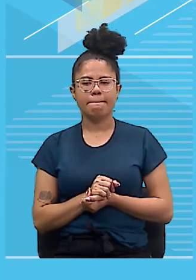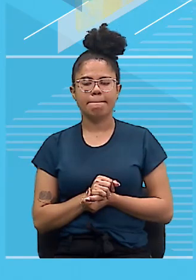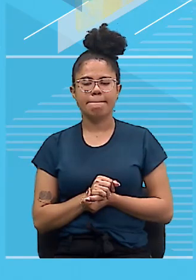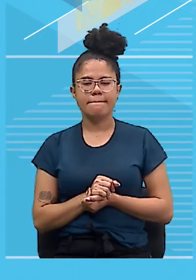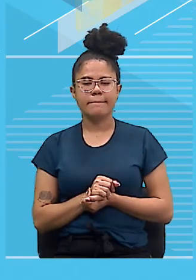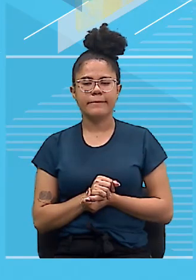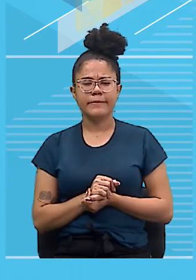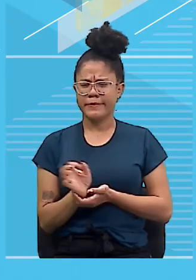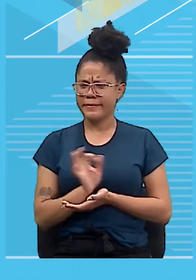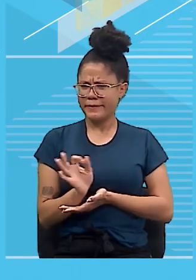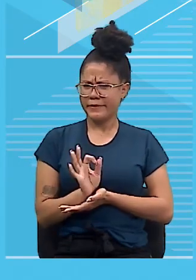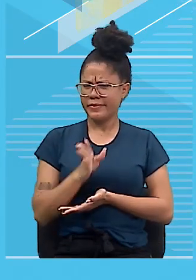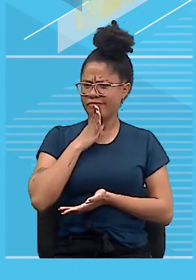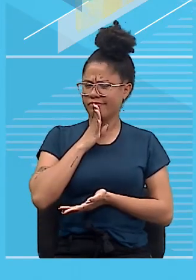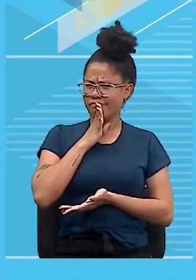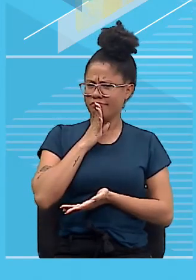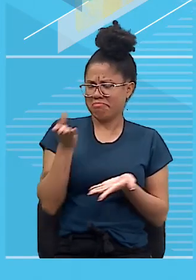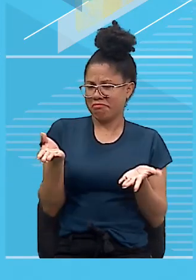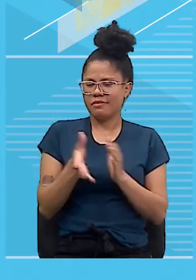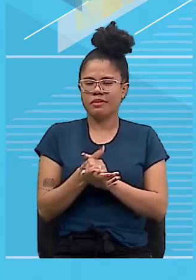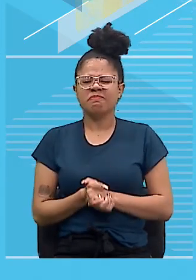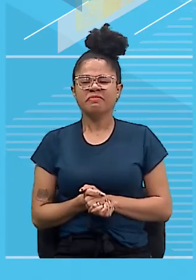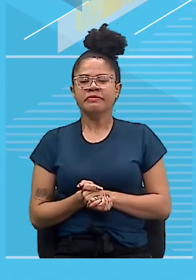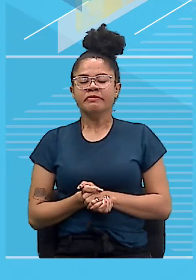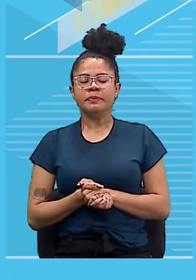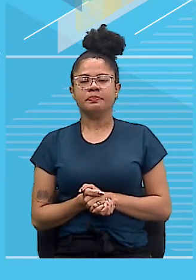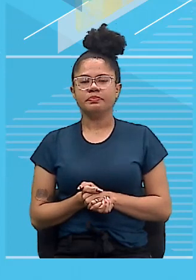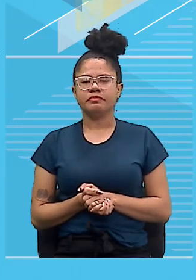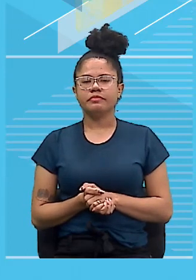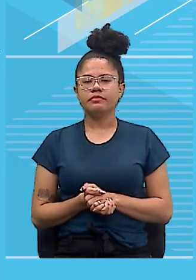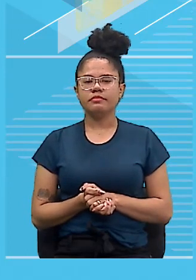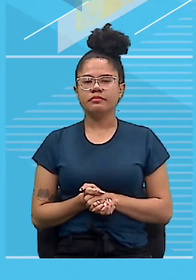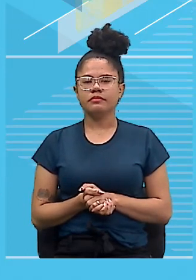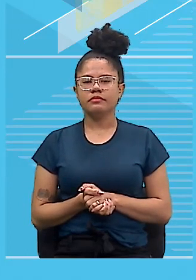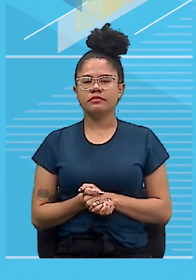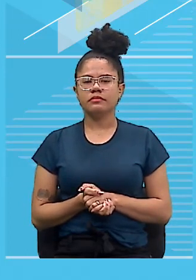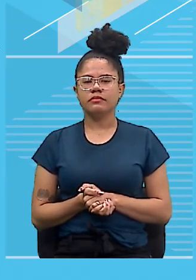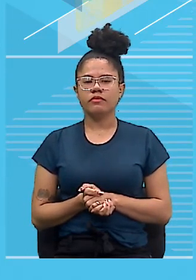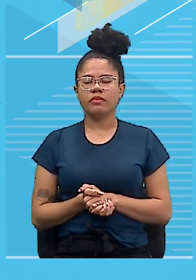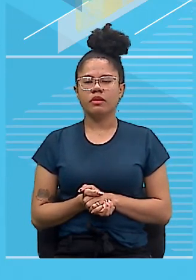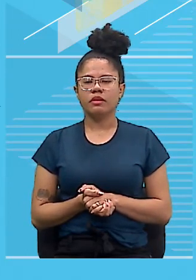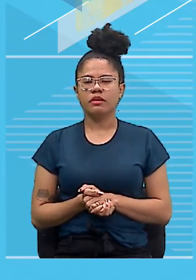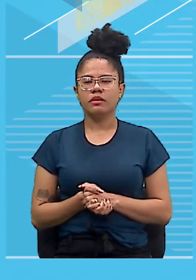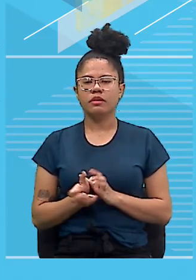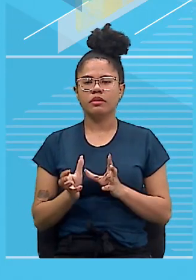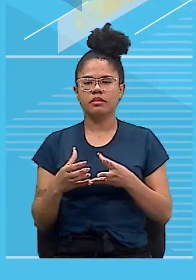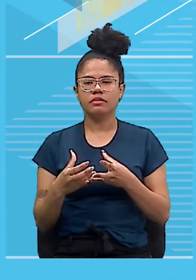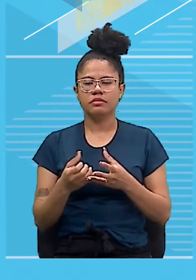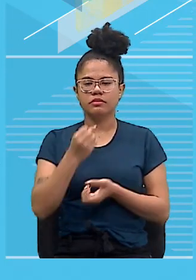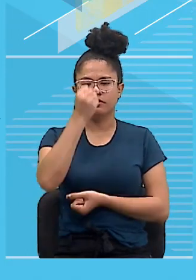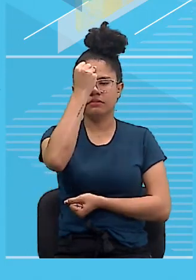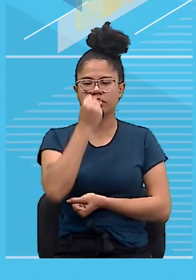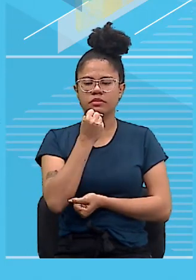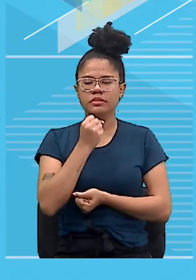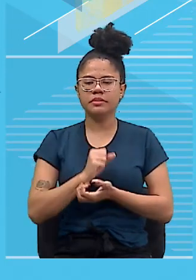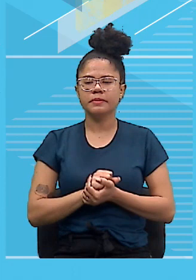ninguém não novidade né galera é o grupo terrorista boko hahaha